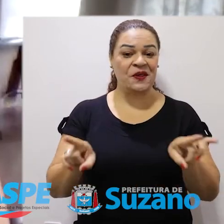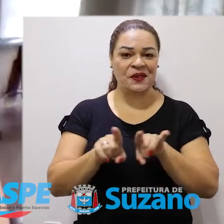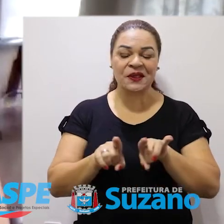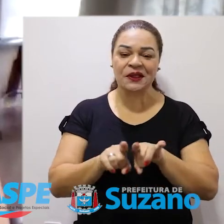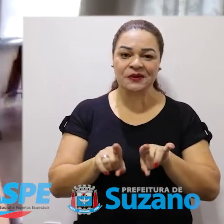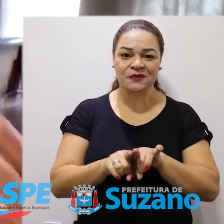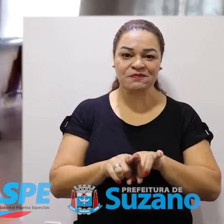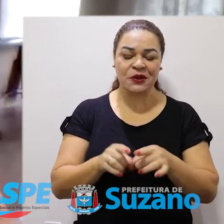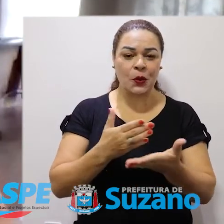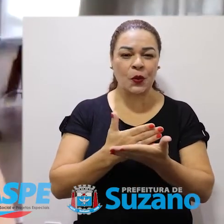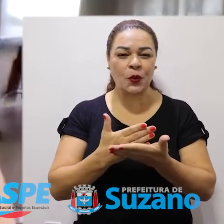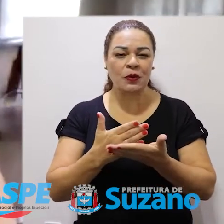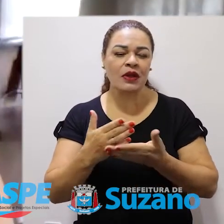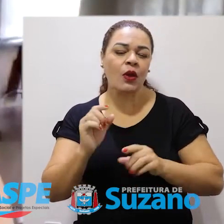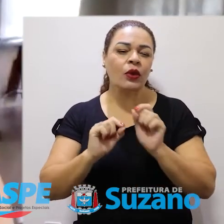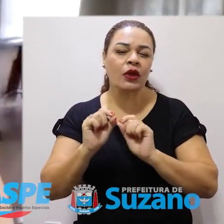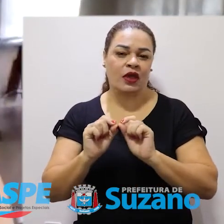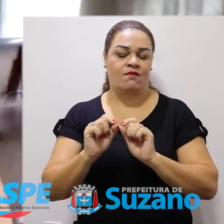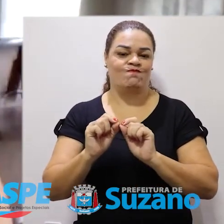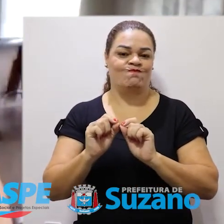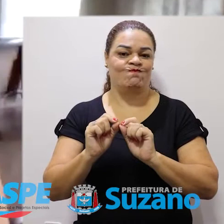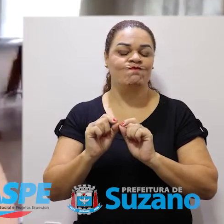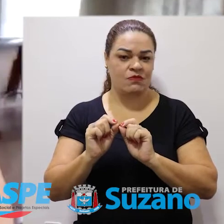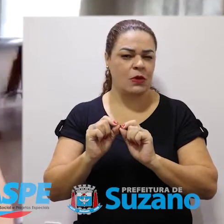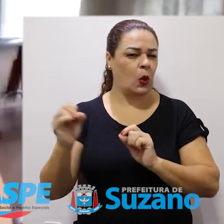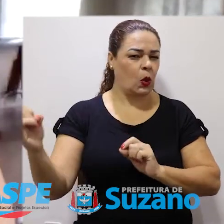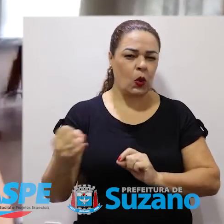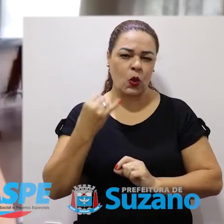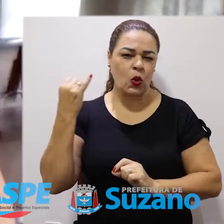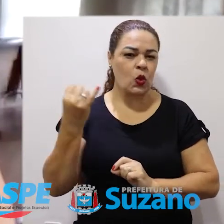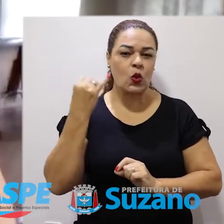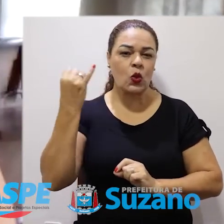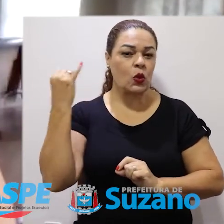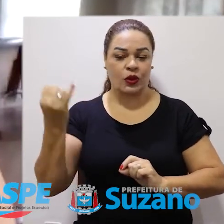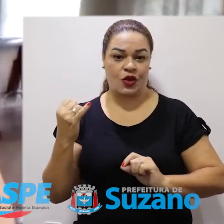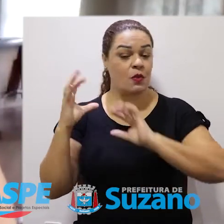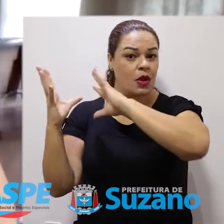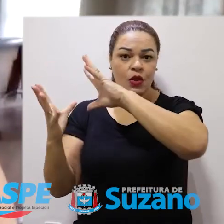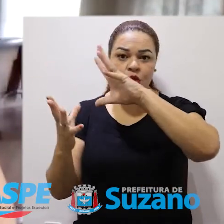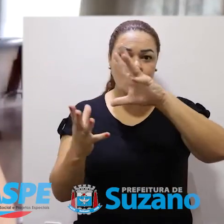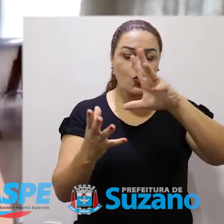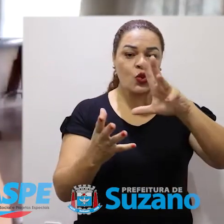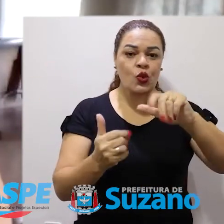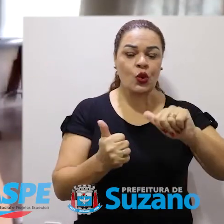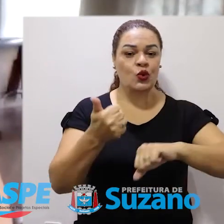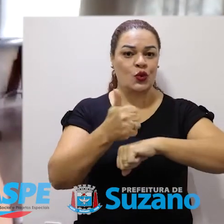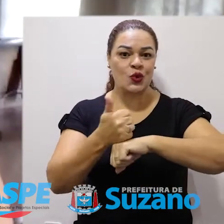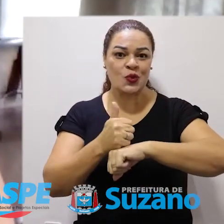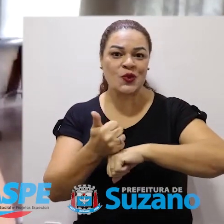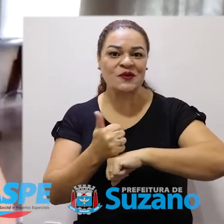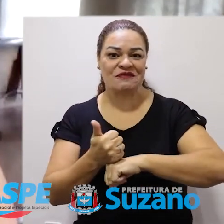e iniciar, né, de um ponto que para mim é bastante importante, tanto para mim quanto para as pessoas da área, né, que é falar